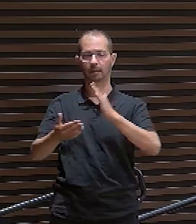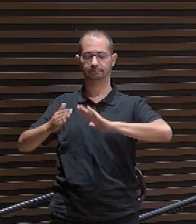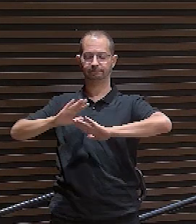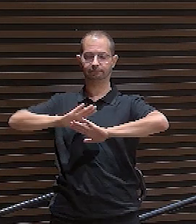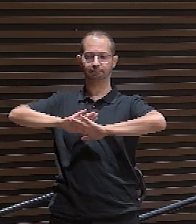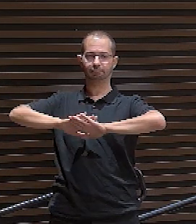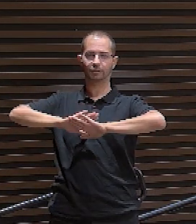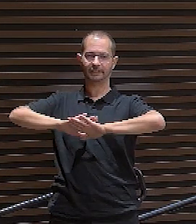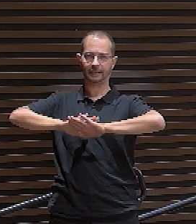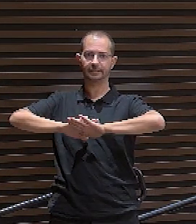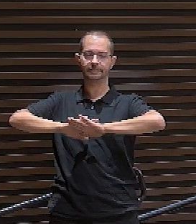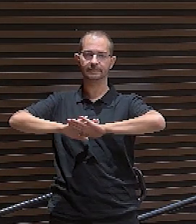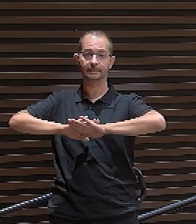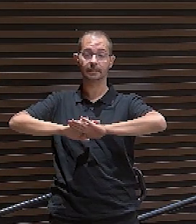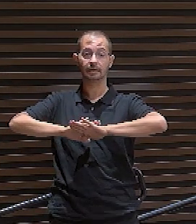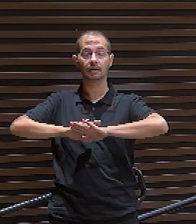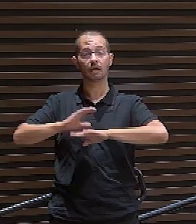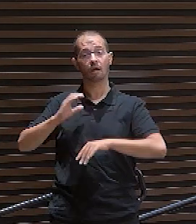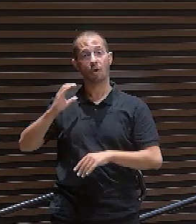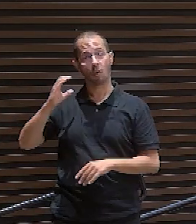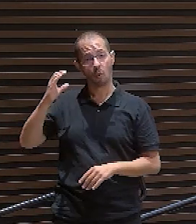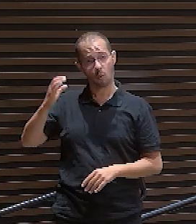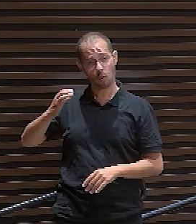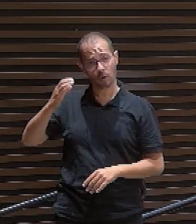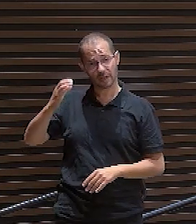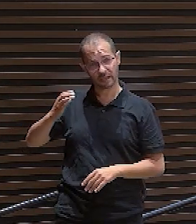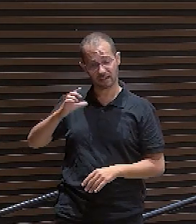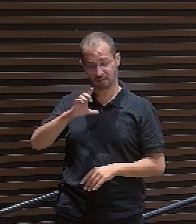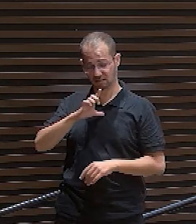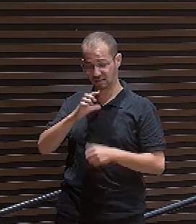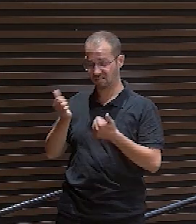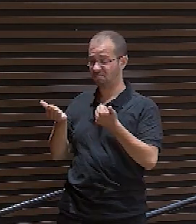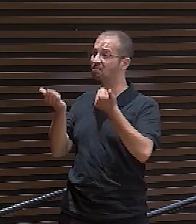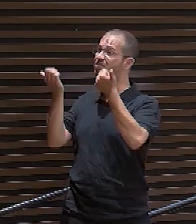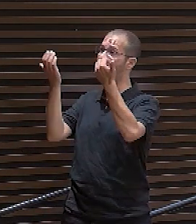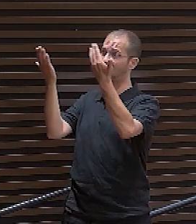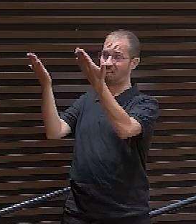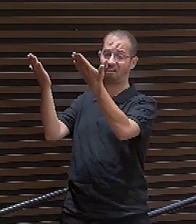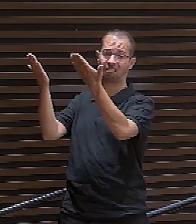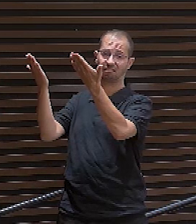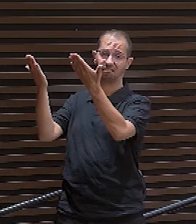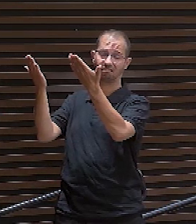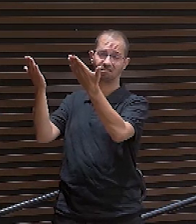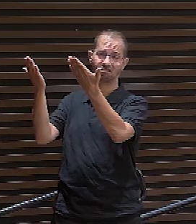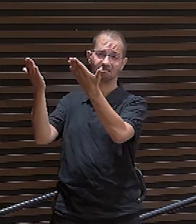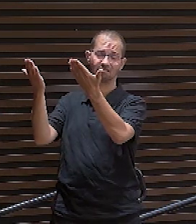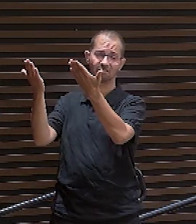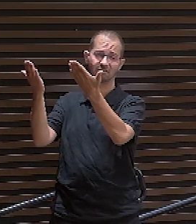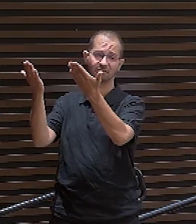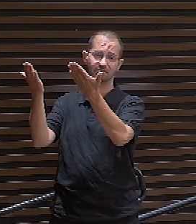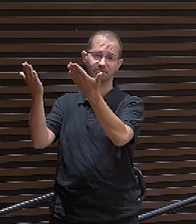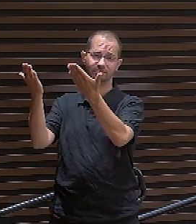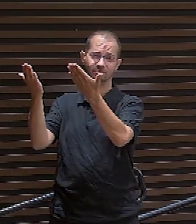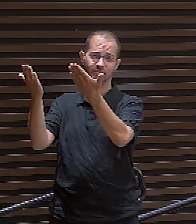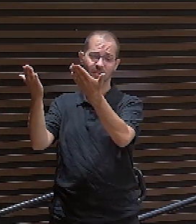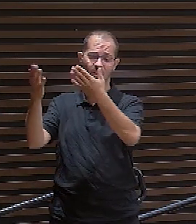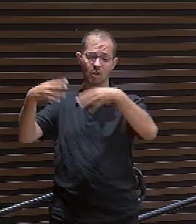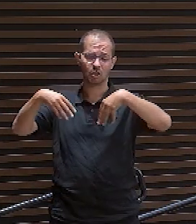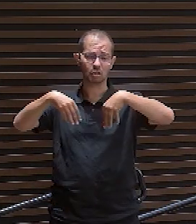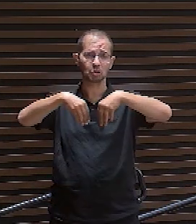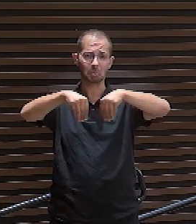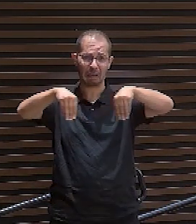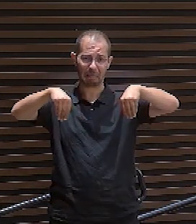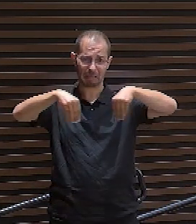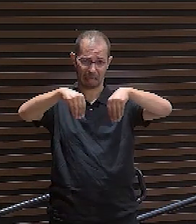E o Caim, ele traz uma oferta de uma terra